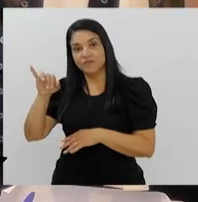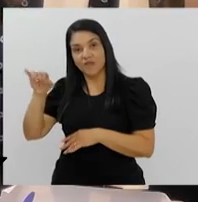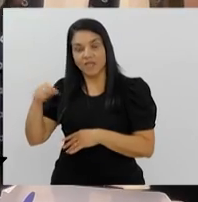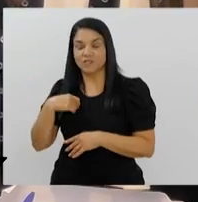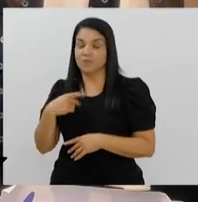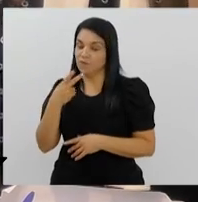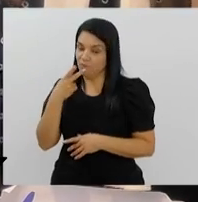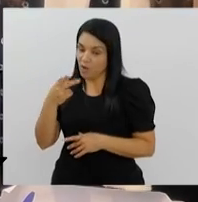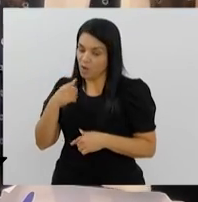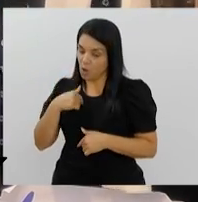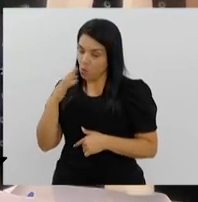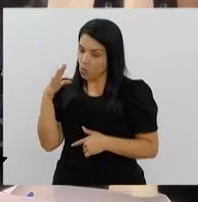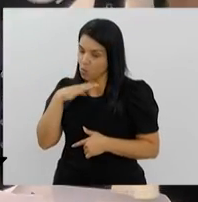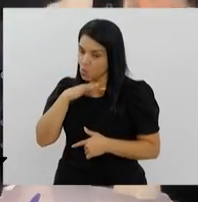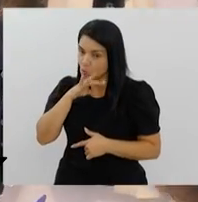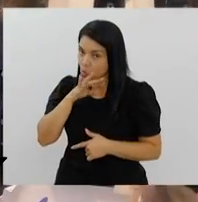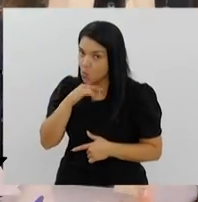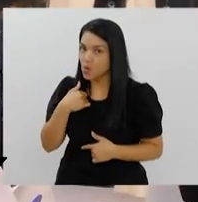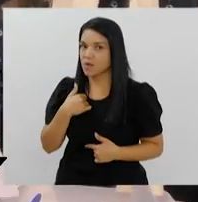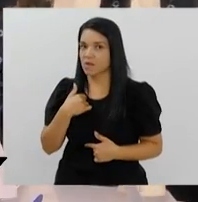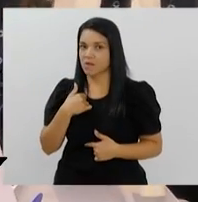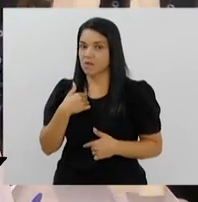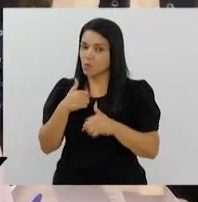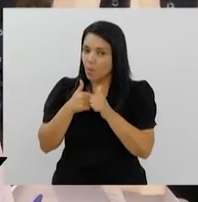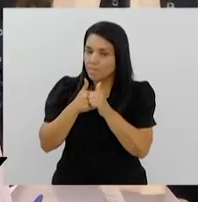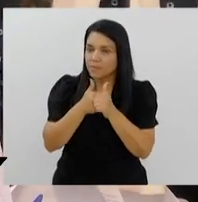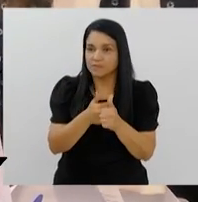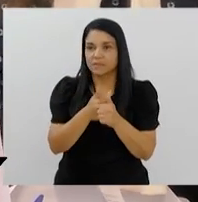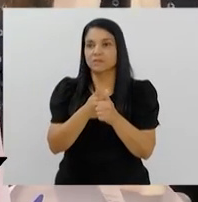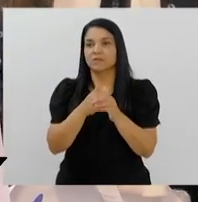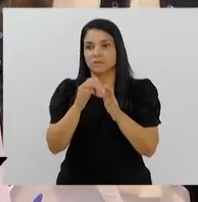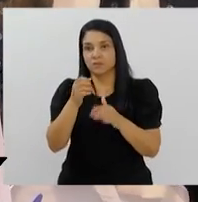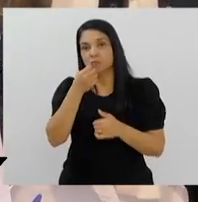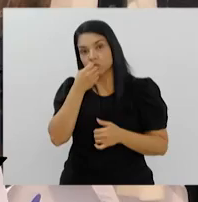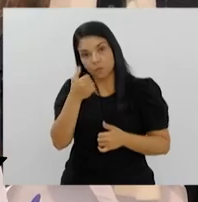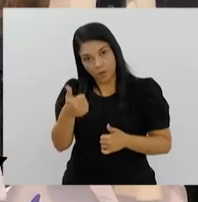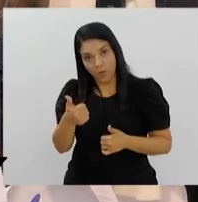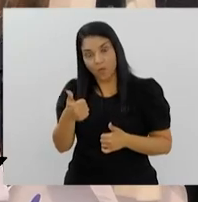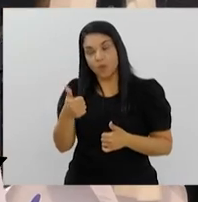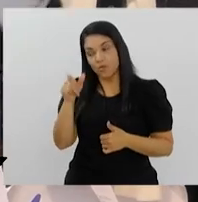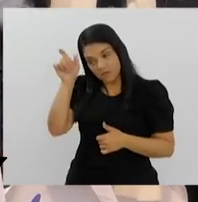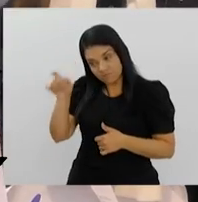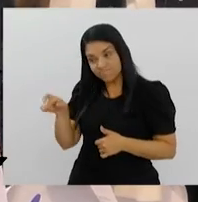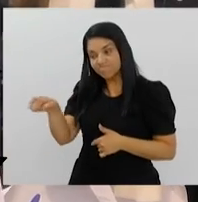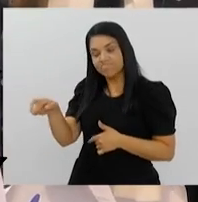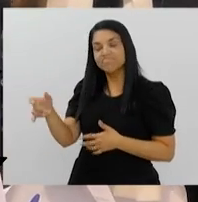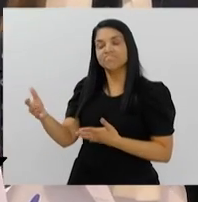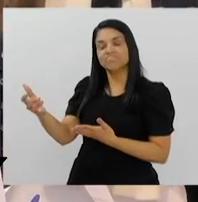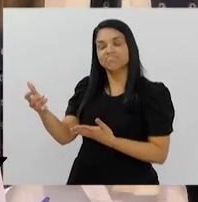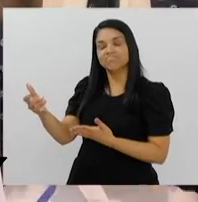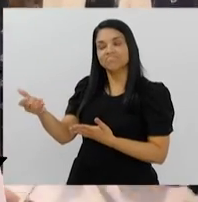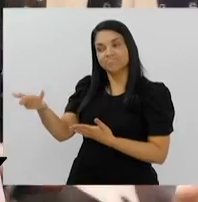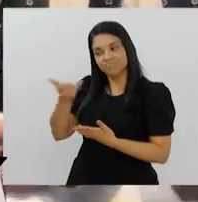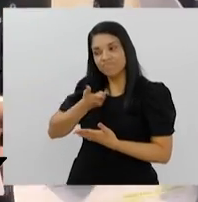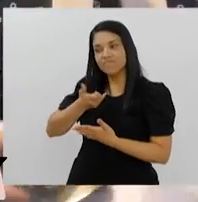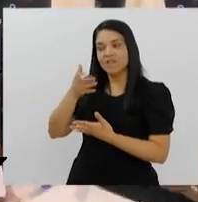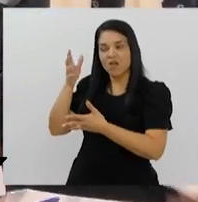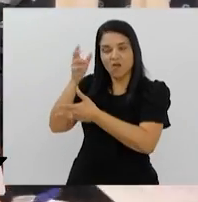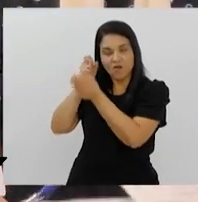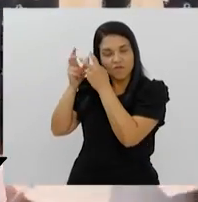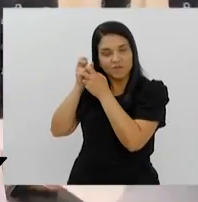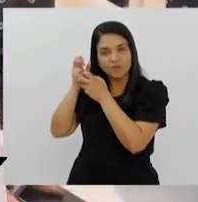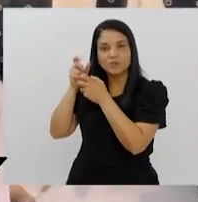ruim não dizer que a gente sendo tá perseguindo Coisa e Tal não tá bom eu queria escutar exatamente o que eu tô escutando aqui isso nos dá